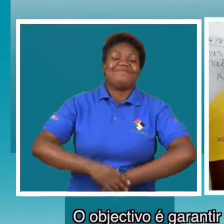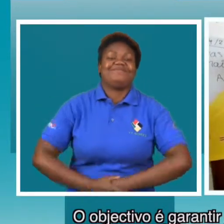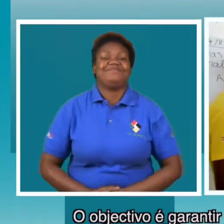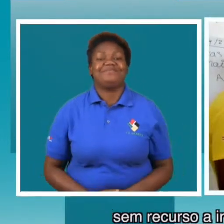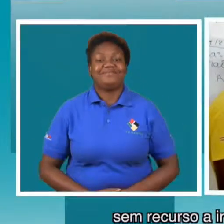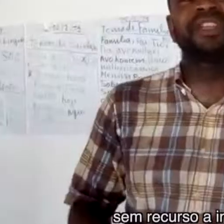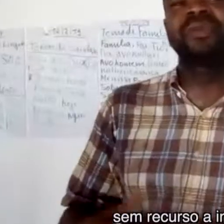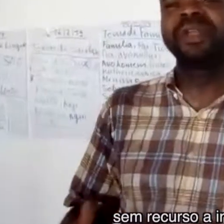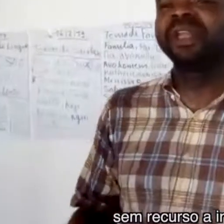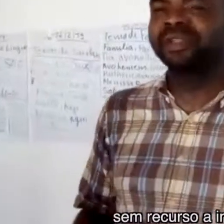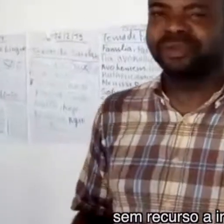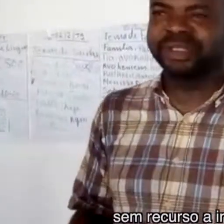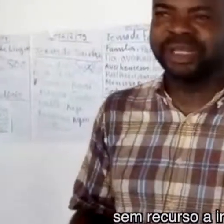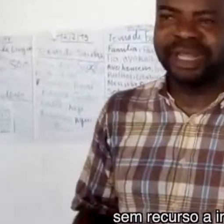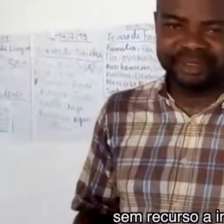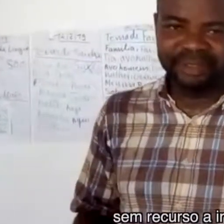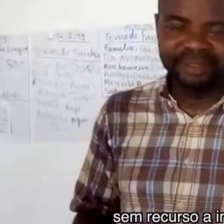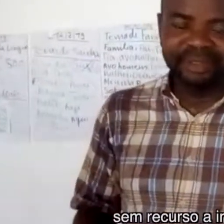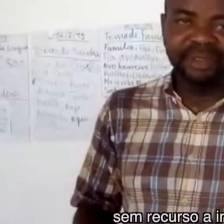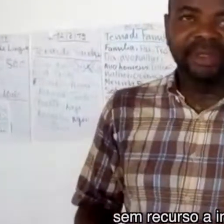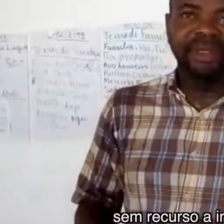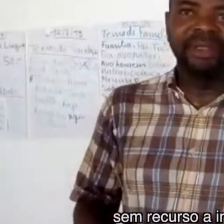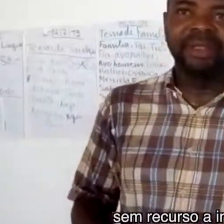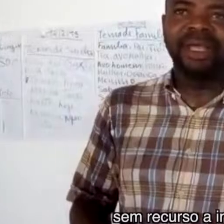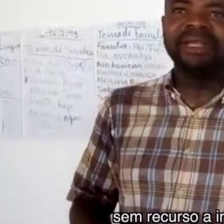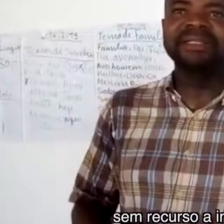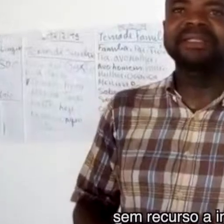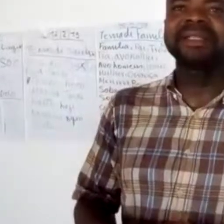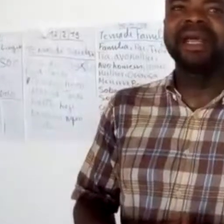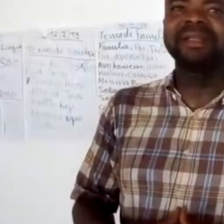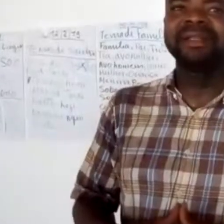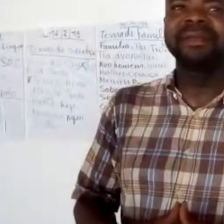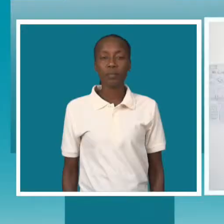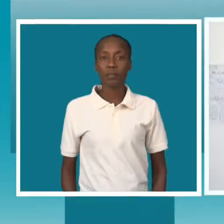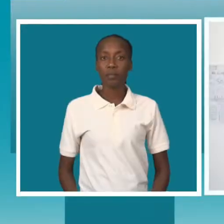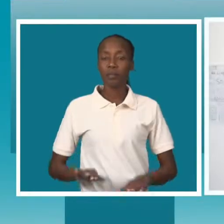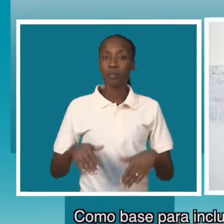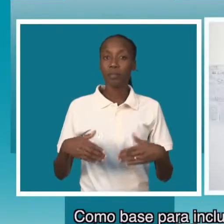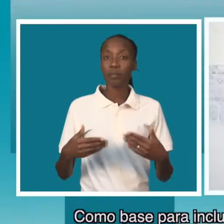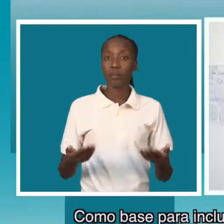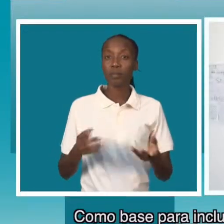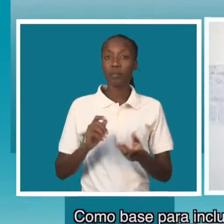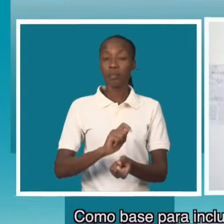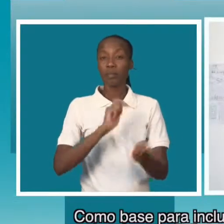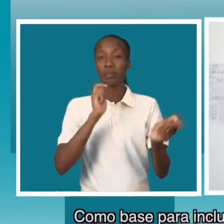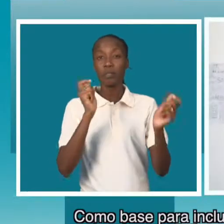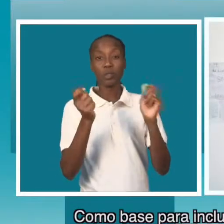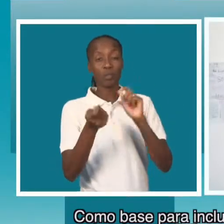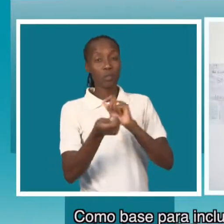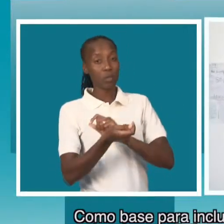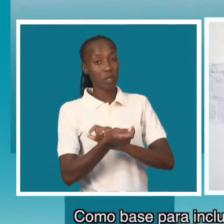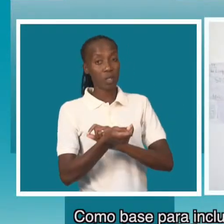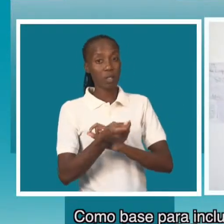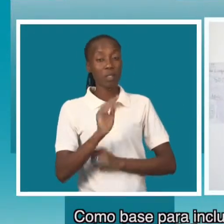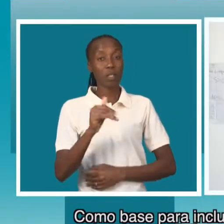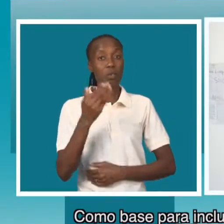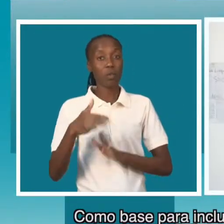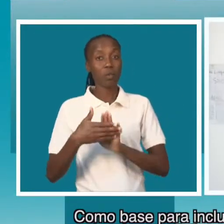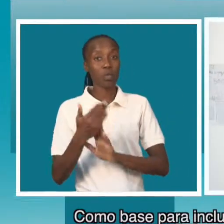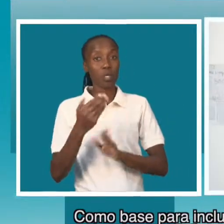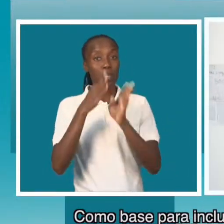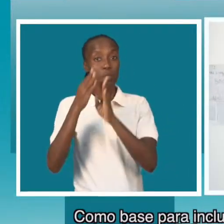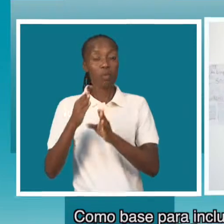a pessoas surdas sem recurso em intérprete de língua de sinais. Como base para começarmos a criar essas pessoas com